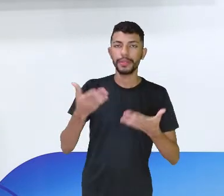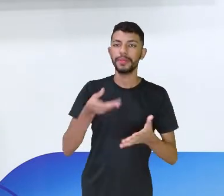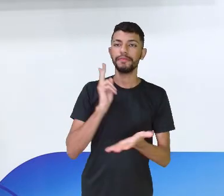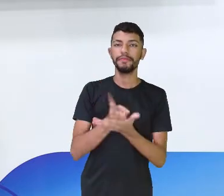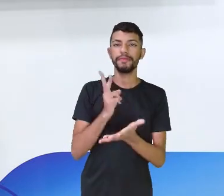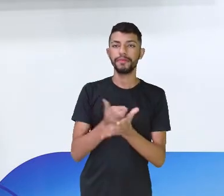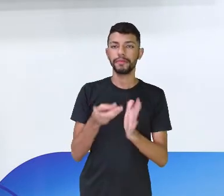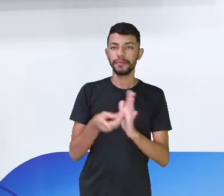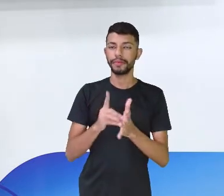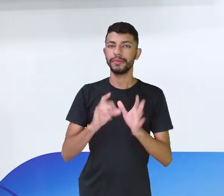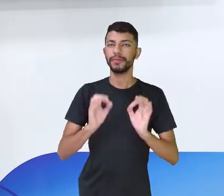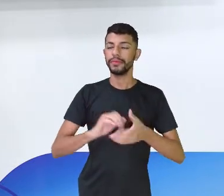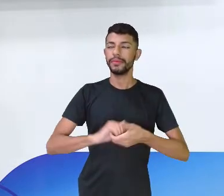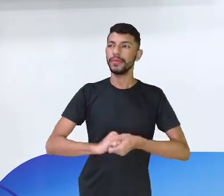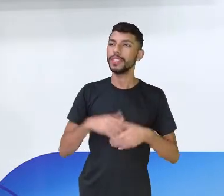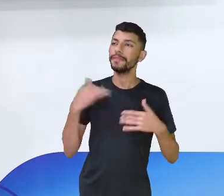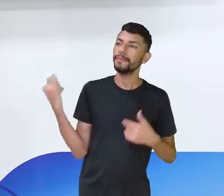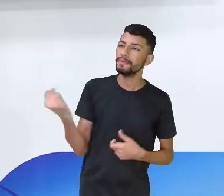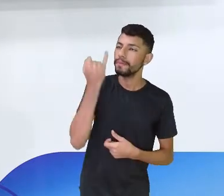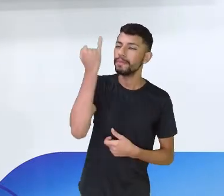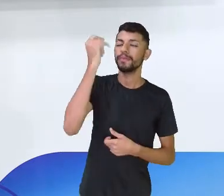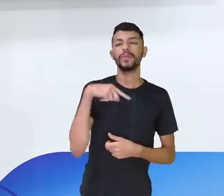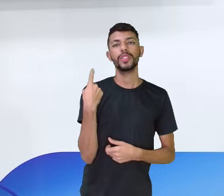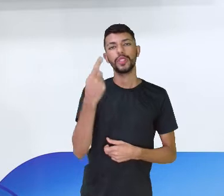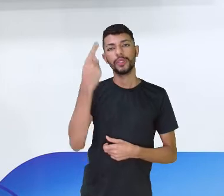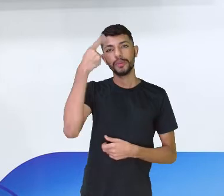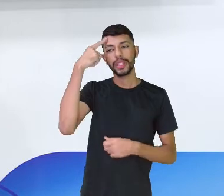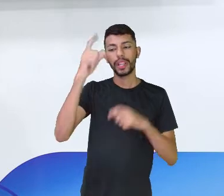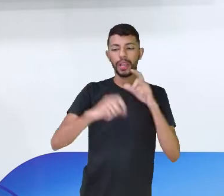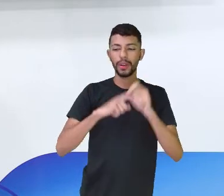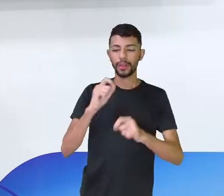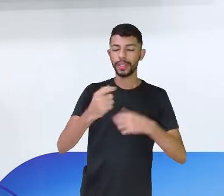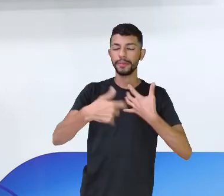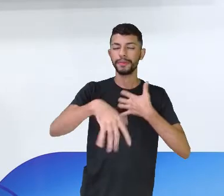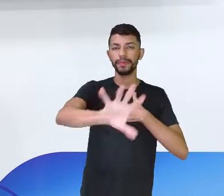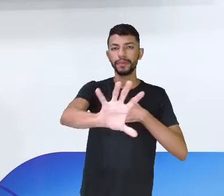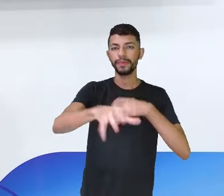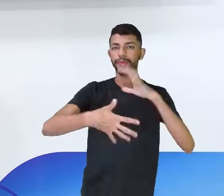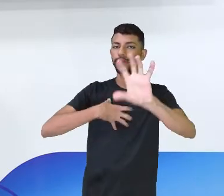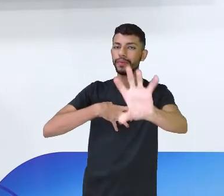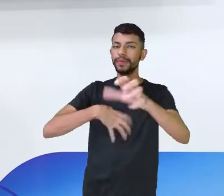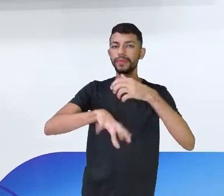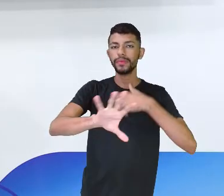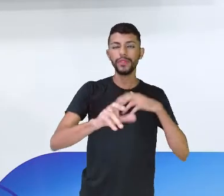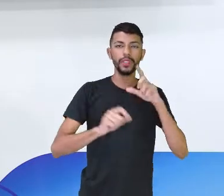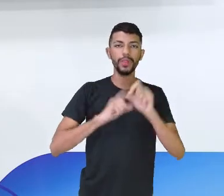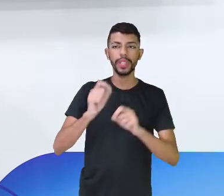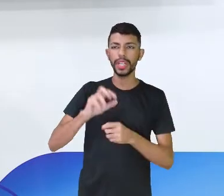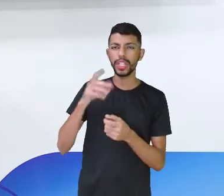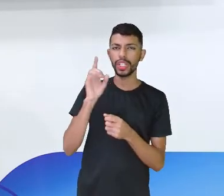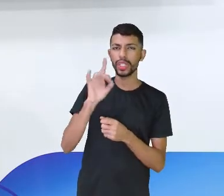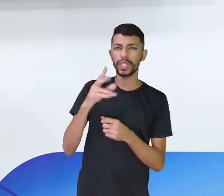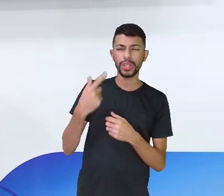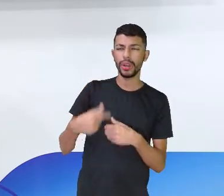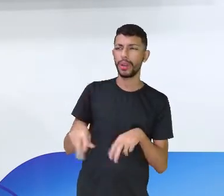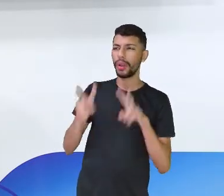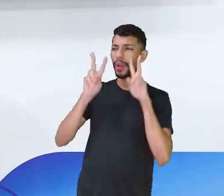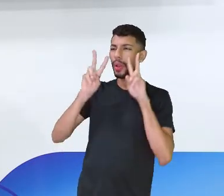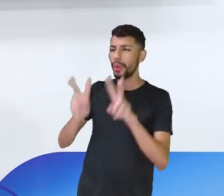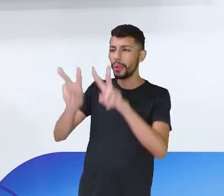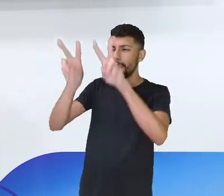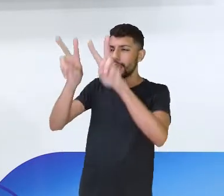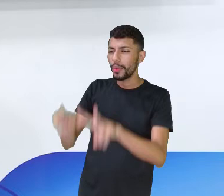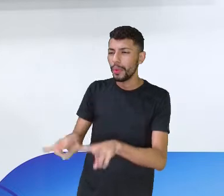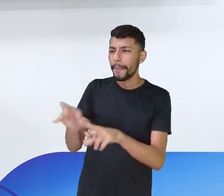importante, indispensável hoje é que a gente pense em empatia, né? Não só que a gente olhe para o outro pensando no que ele